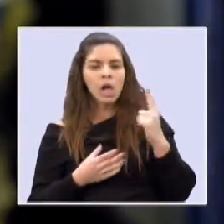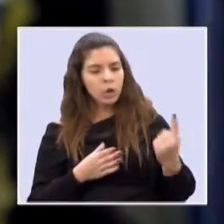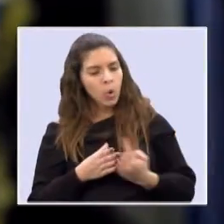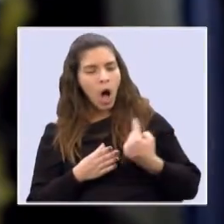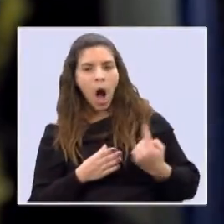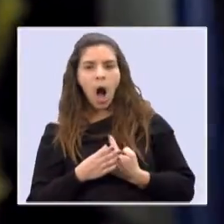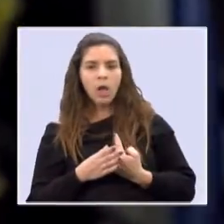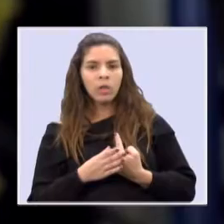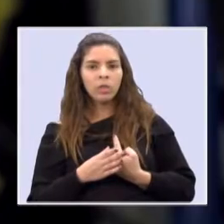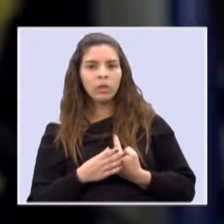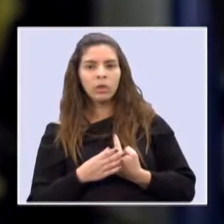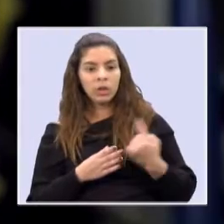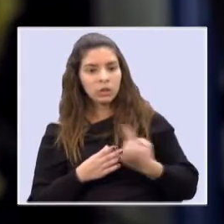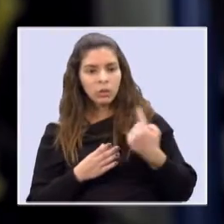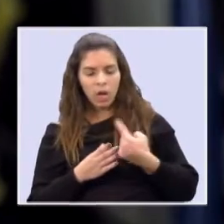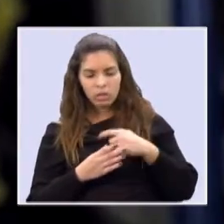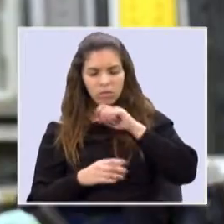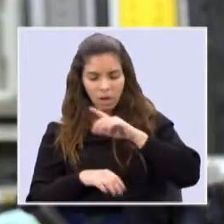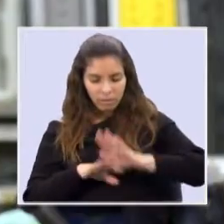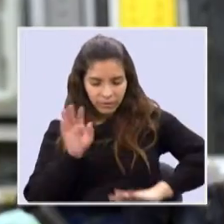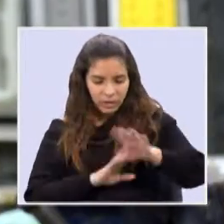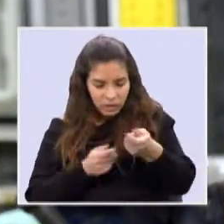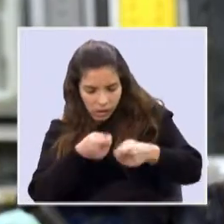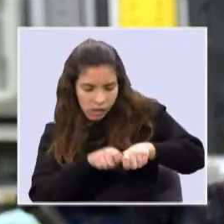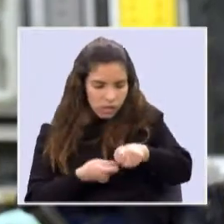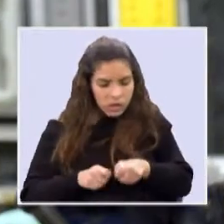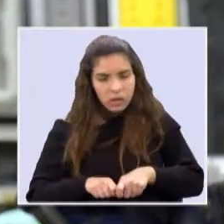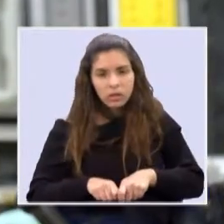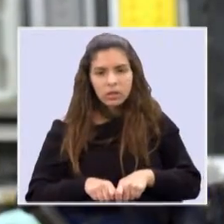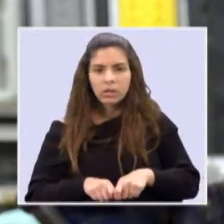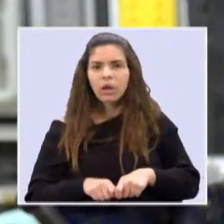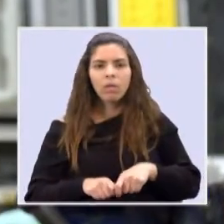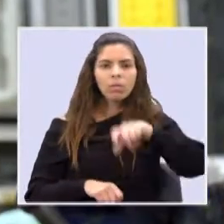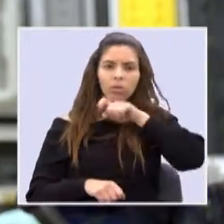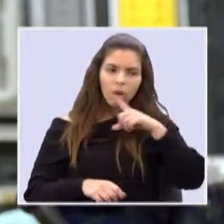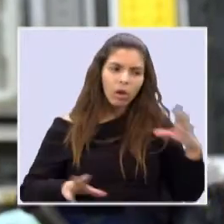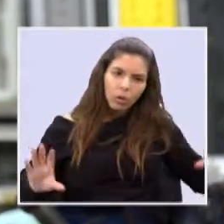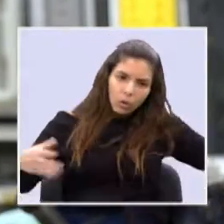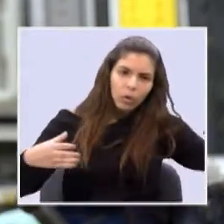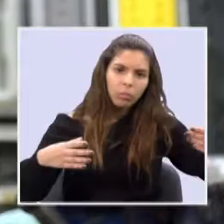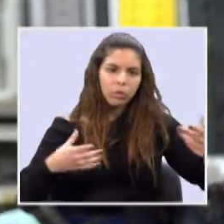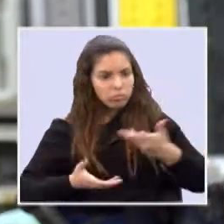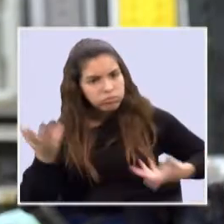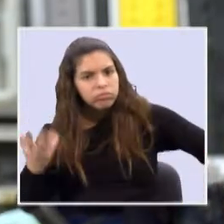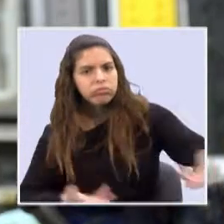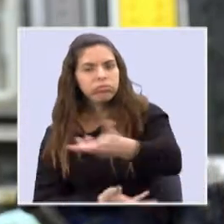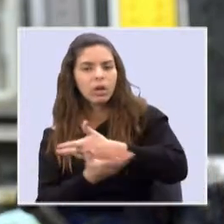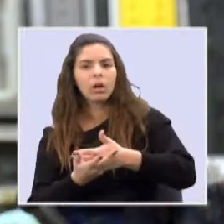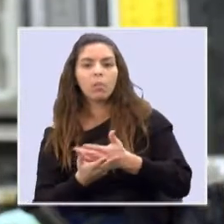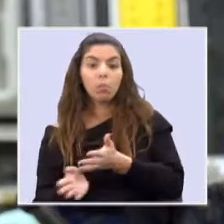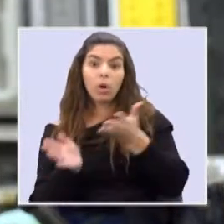completo isolamento do resto da sociedade. Portanto, é saudável e digamos,